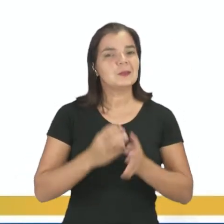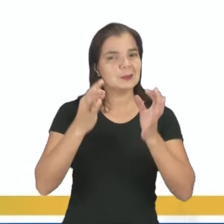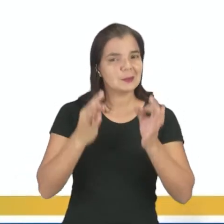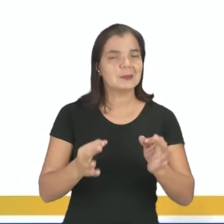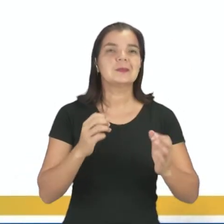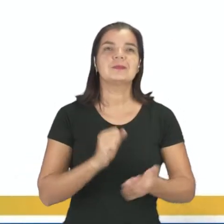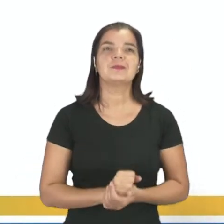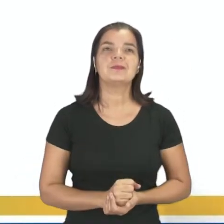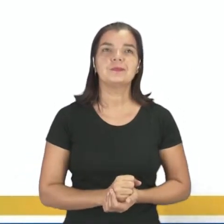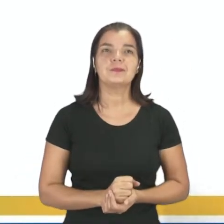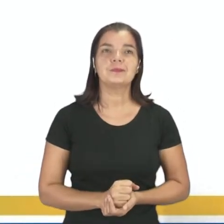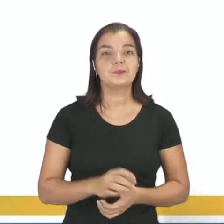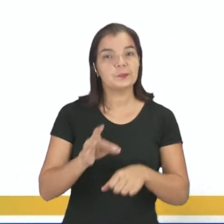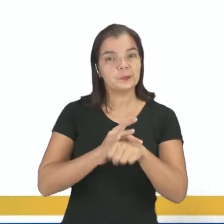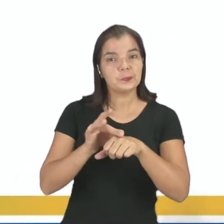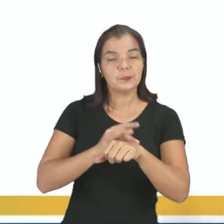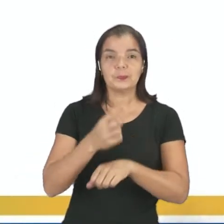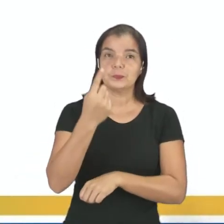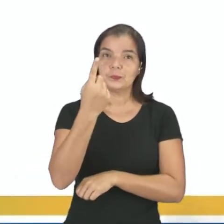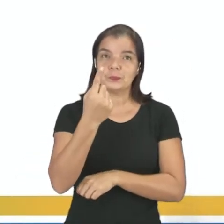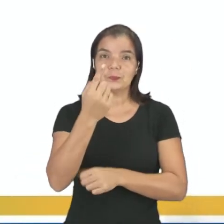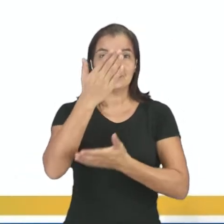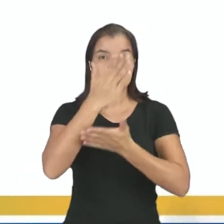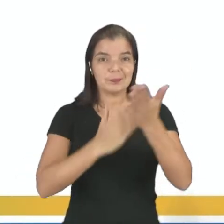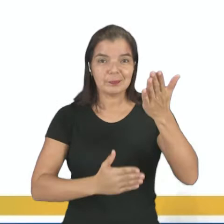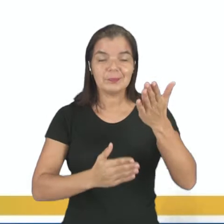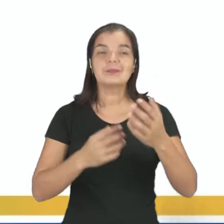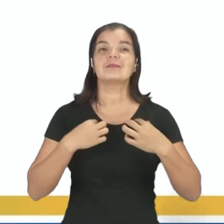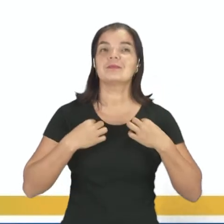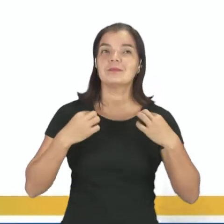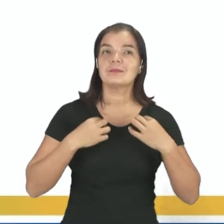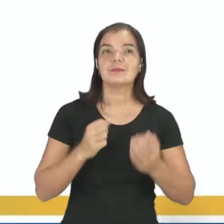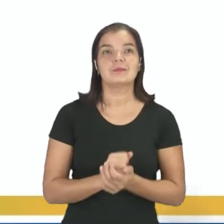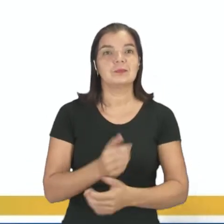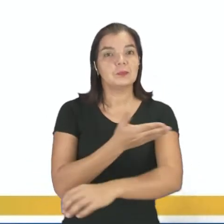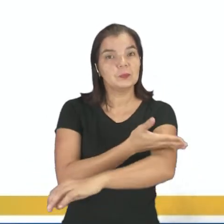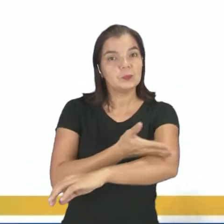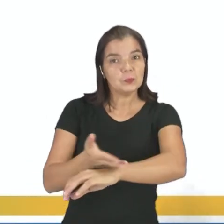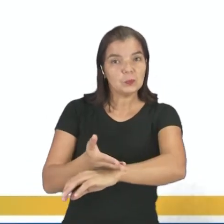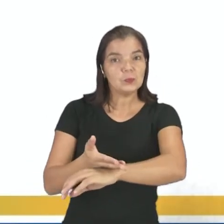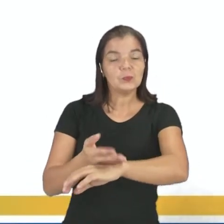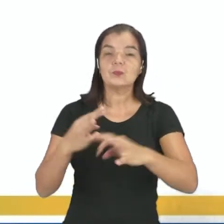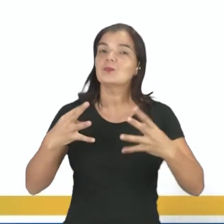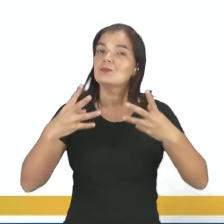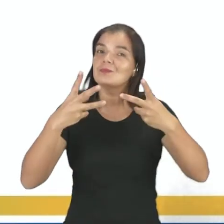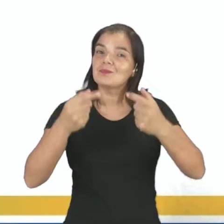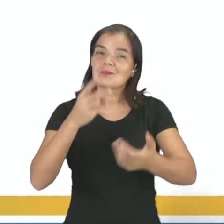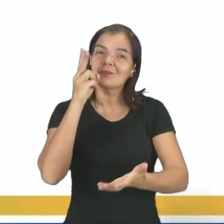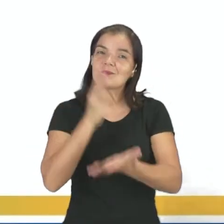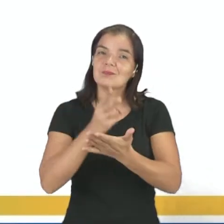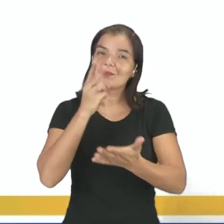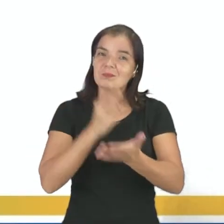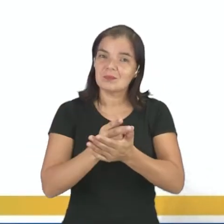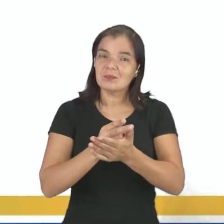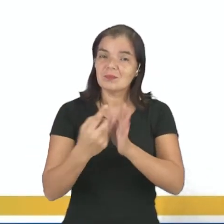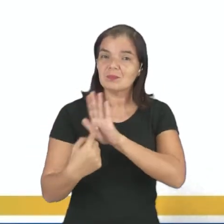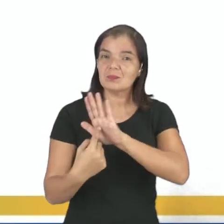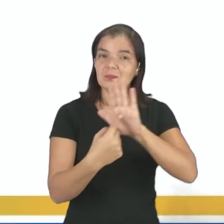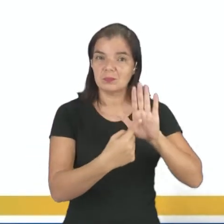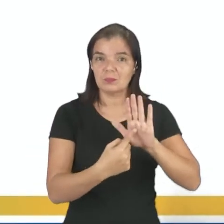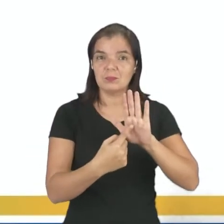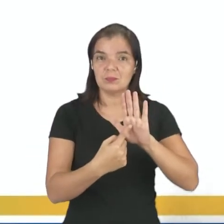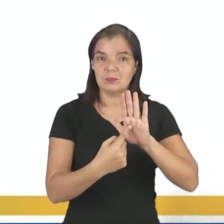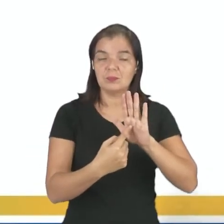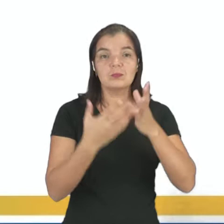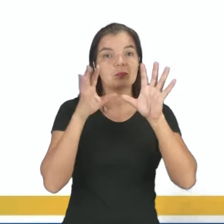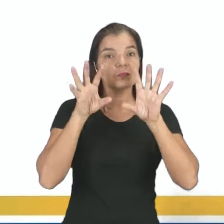correto? No preto temos uma camisa e uma metade. Porém, toda vez que ele trouxer uma representação